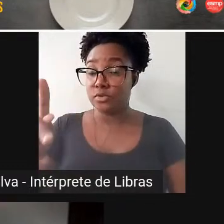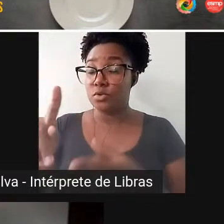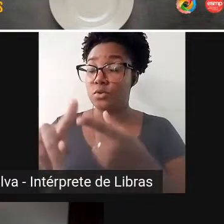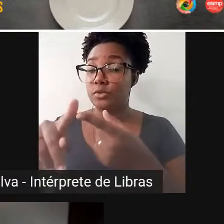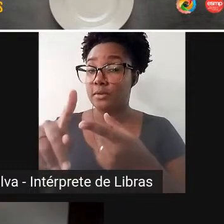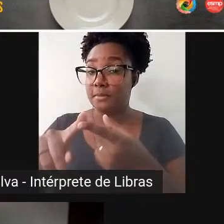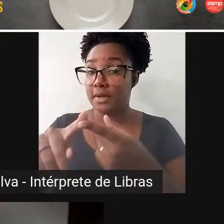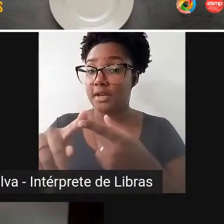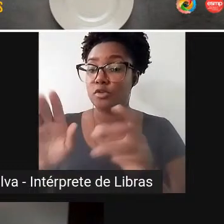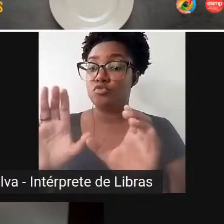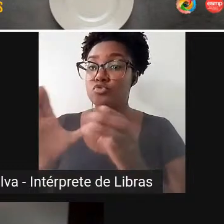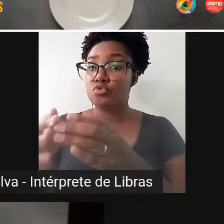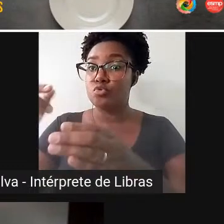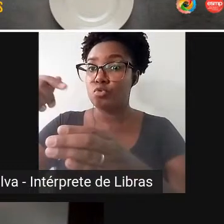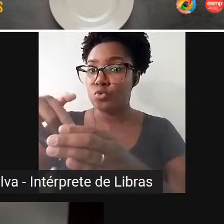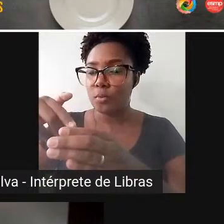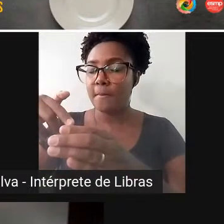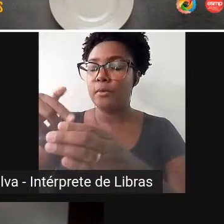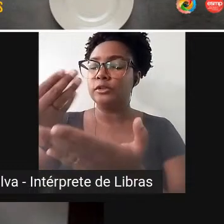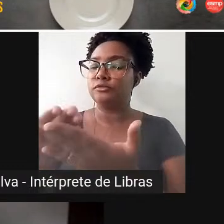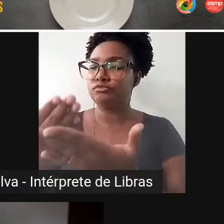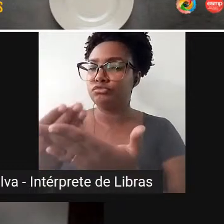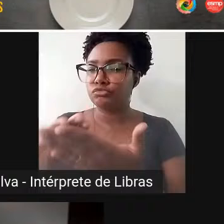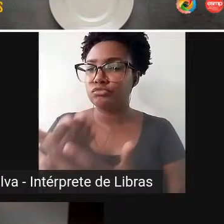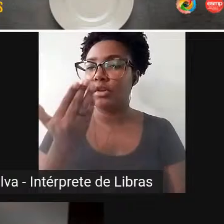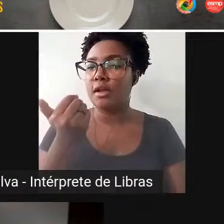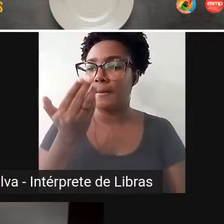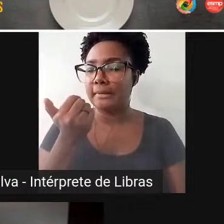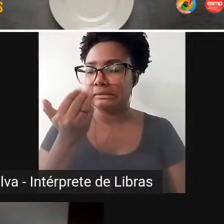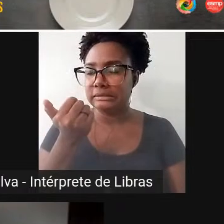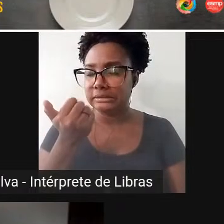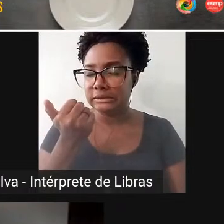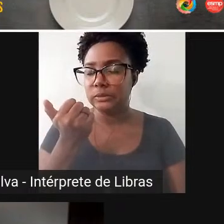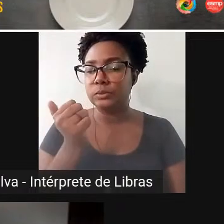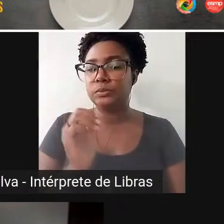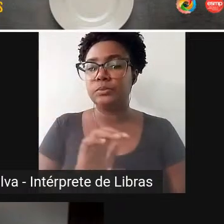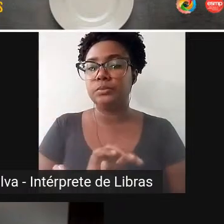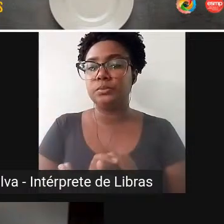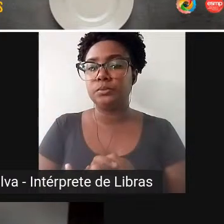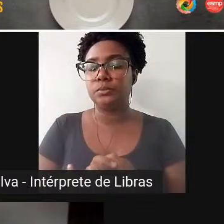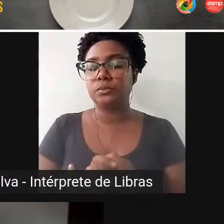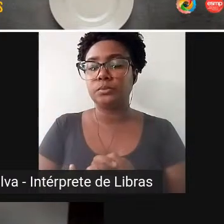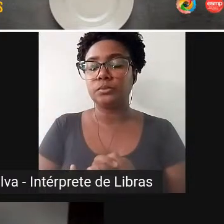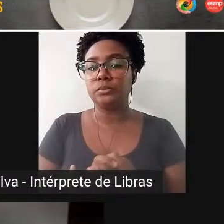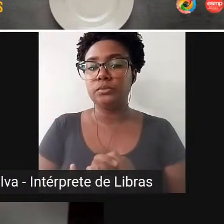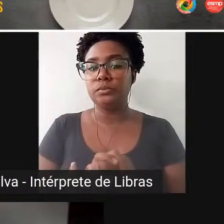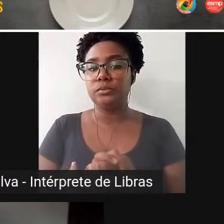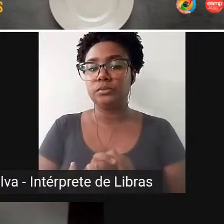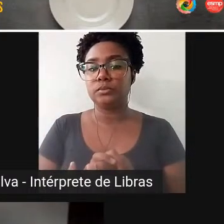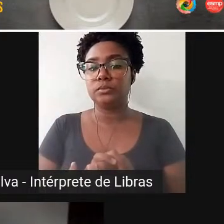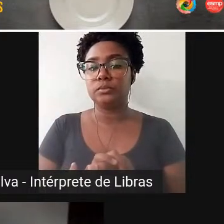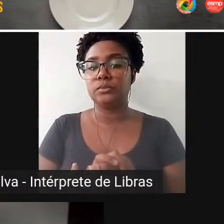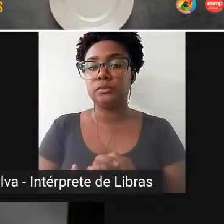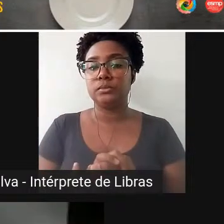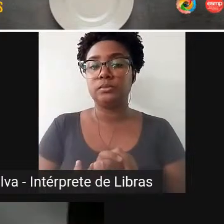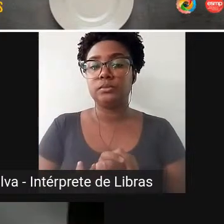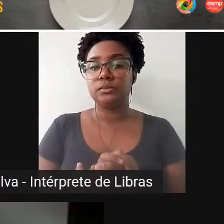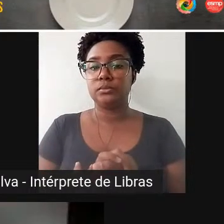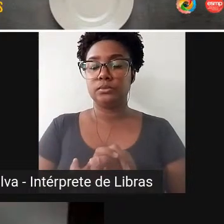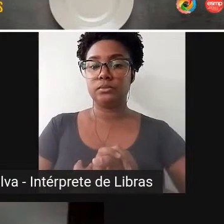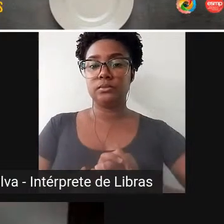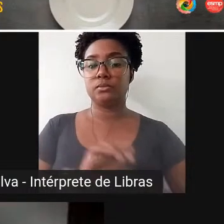de Nutrição e Estudos da Alimentação, Universidade de Syracuse, Nova York, Estados Unidos da América, fellow de